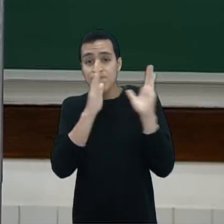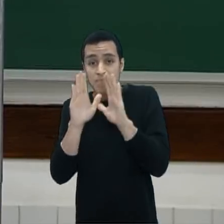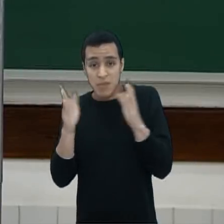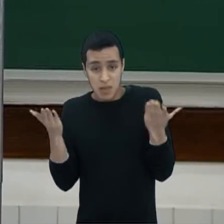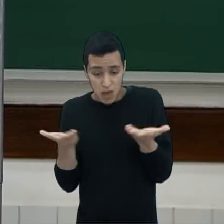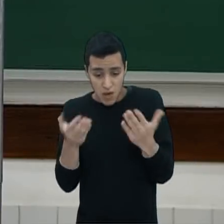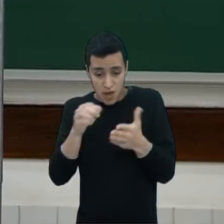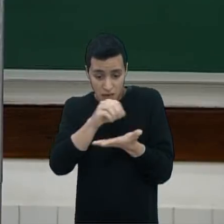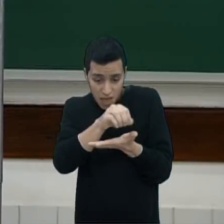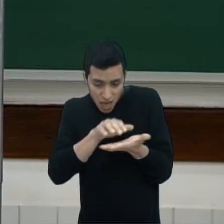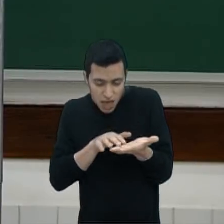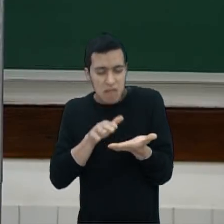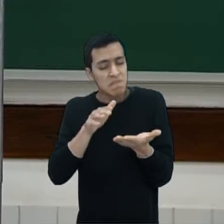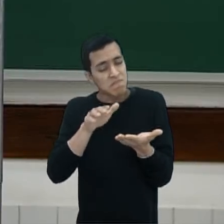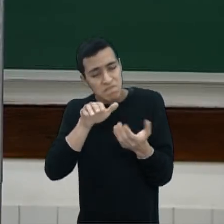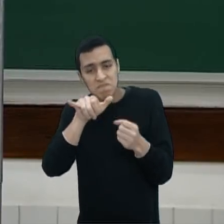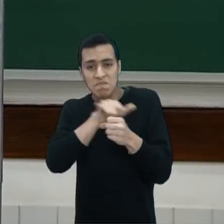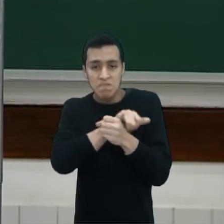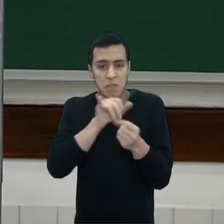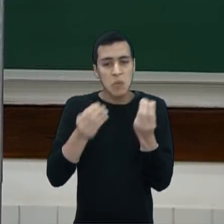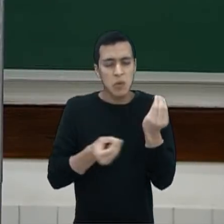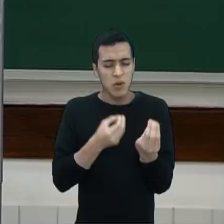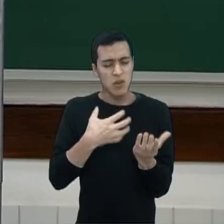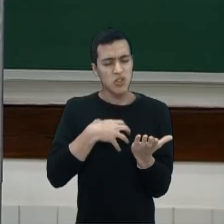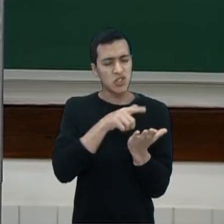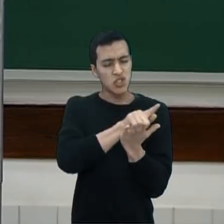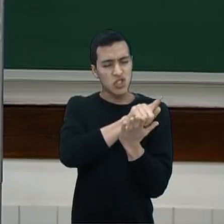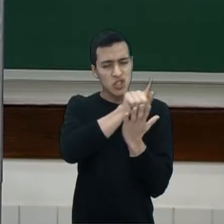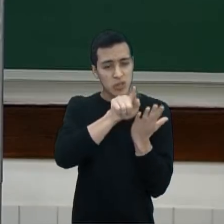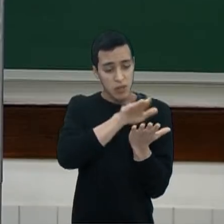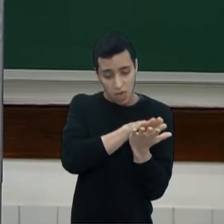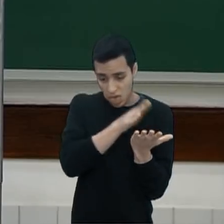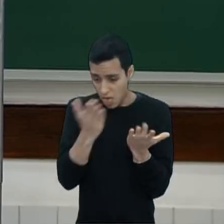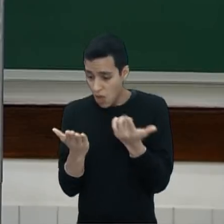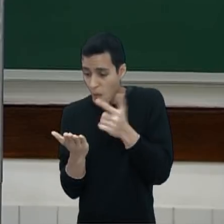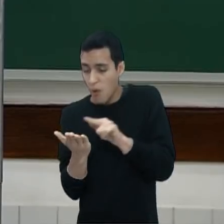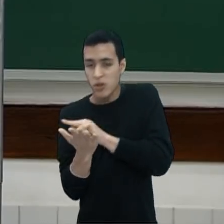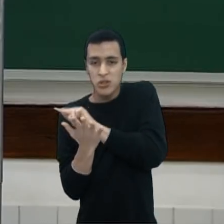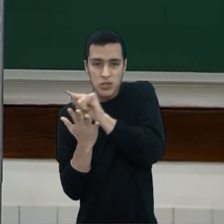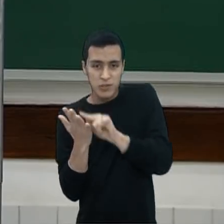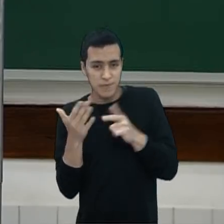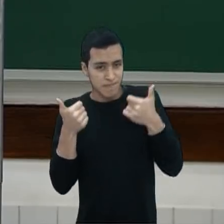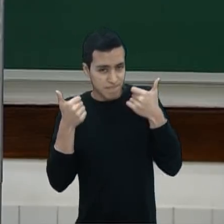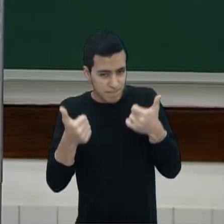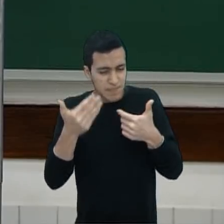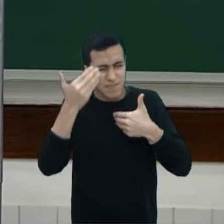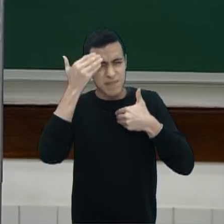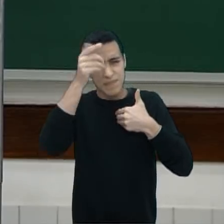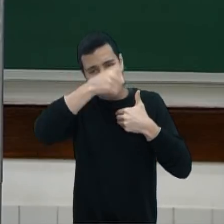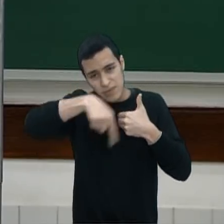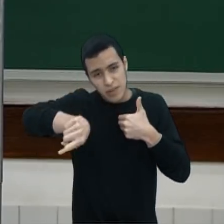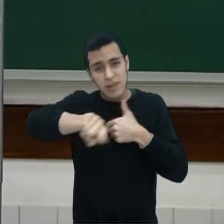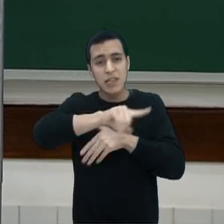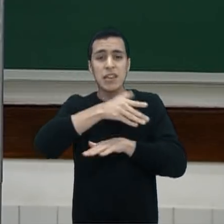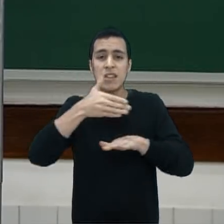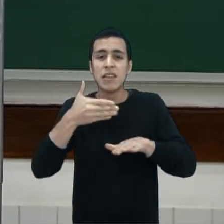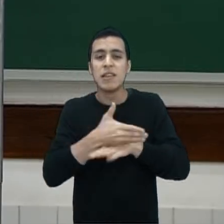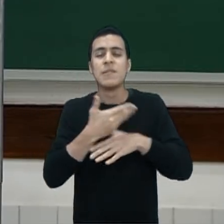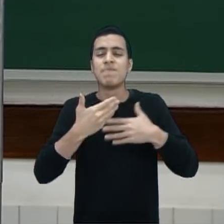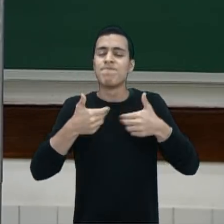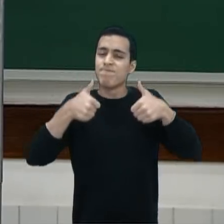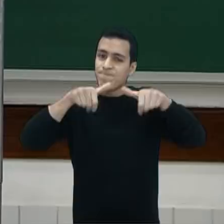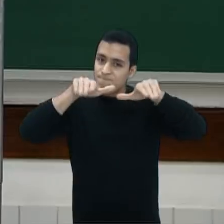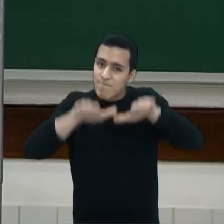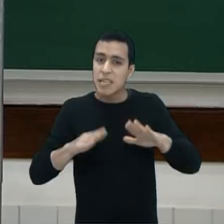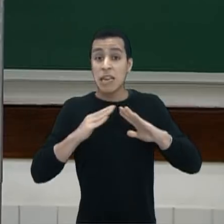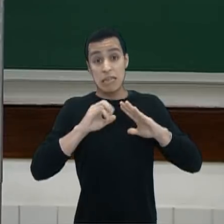oportunidade de fazer a transposição de um texto de um gênero para o outro. Ok? Agradeço imensamente mais uma vez a participação e fiquem em